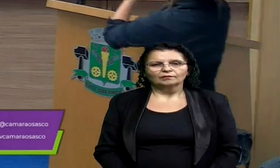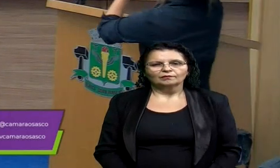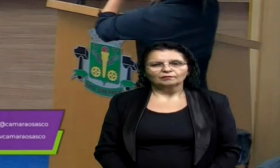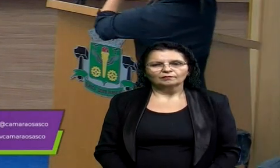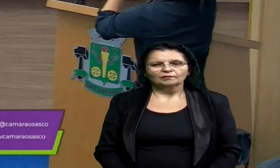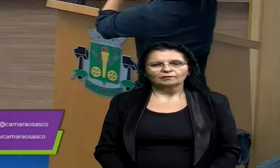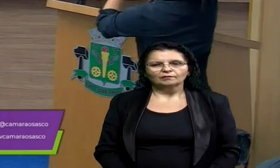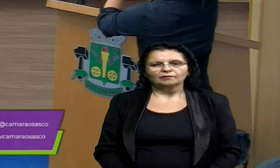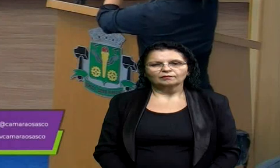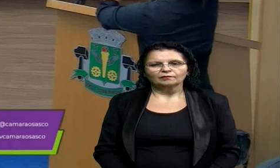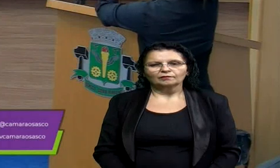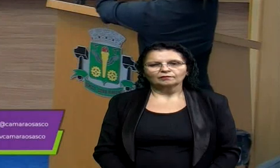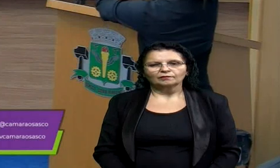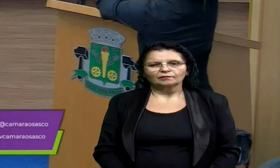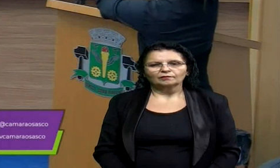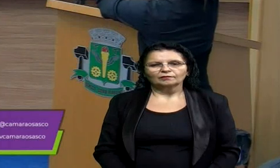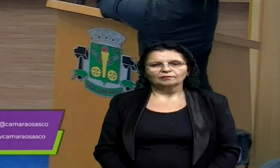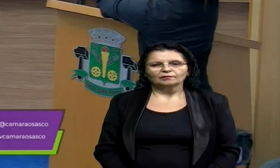já